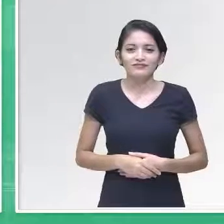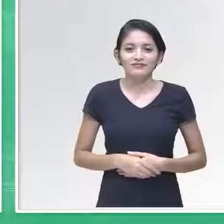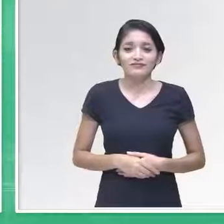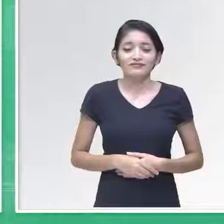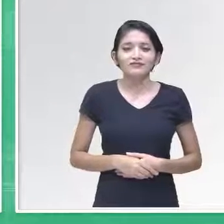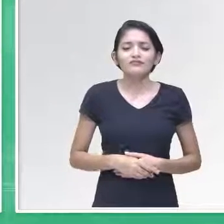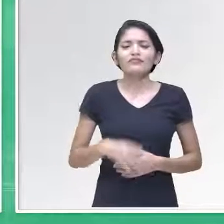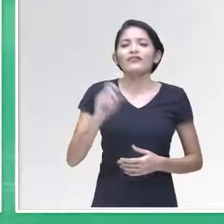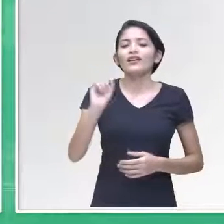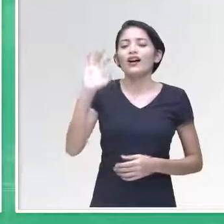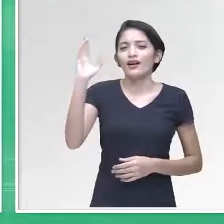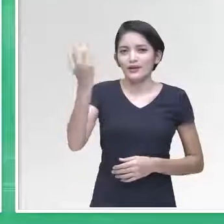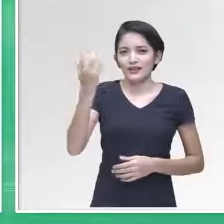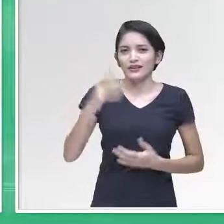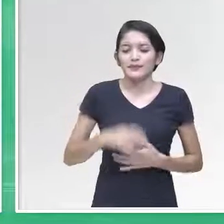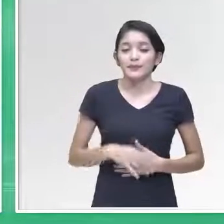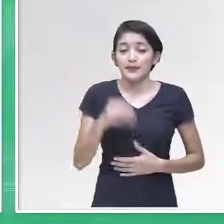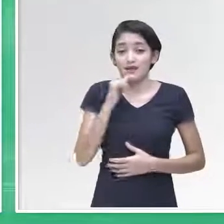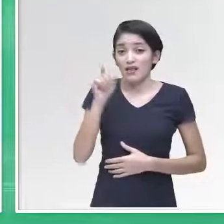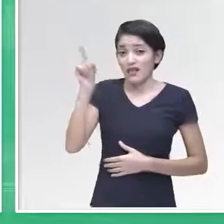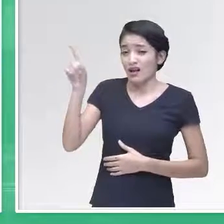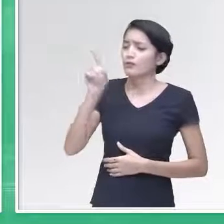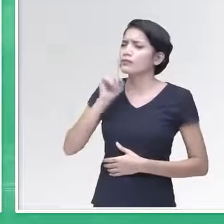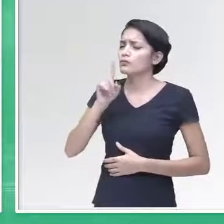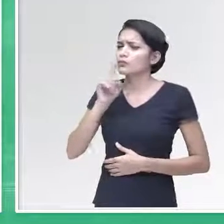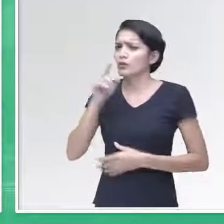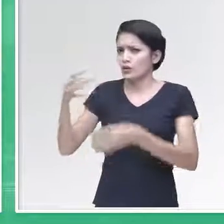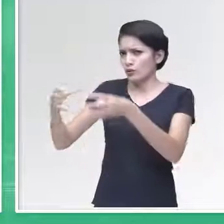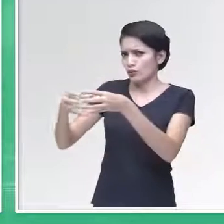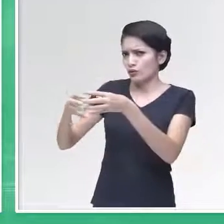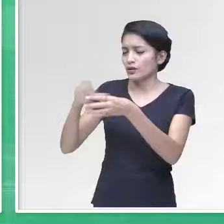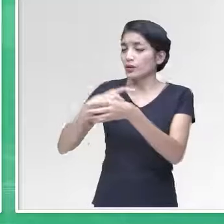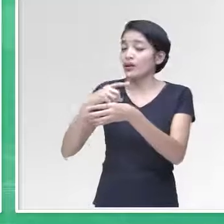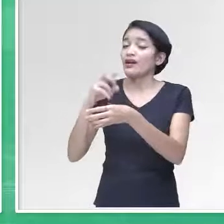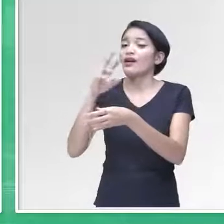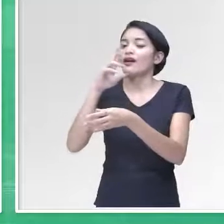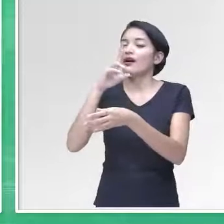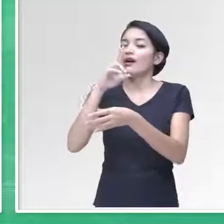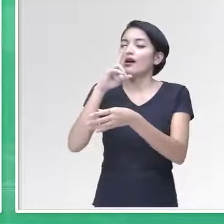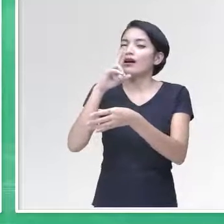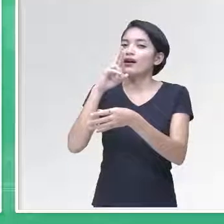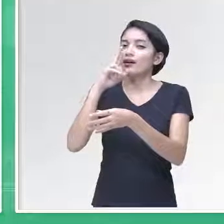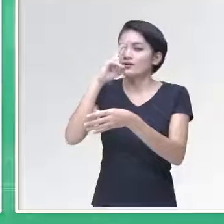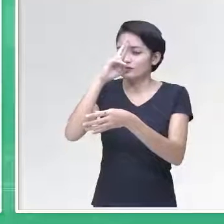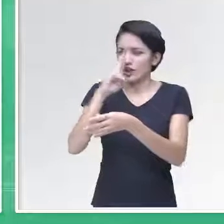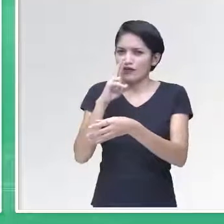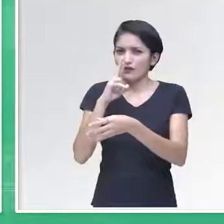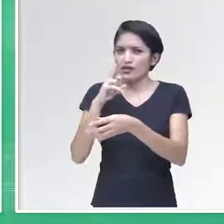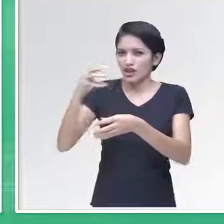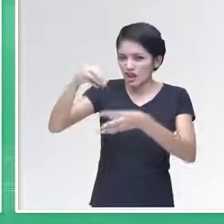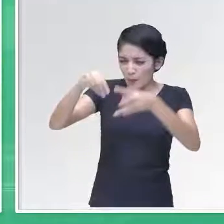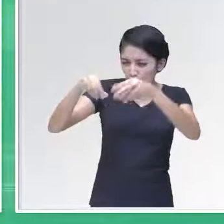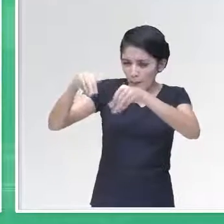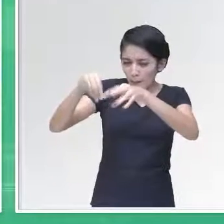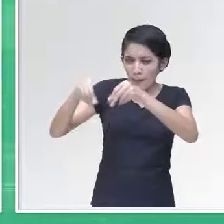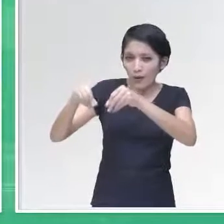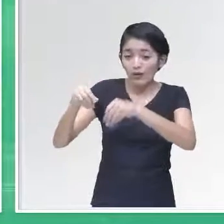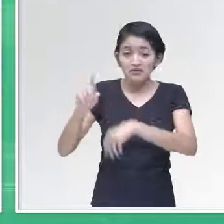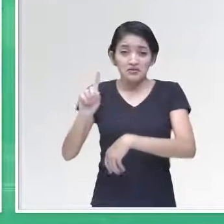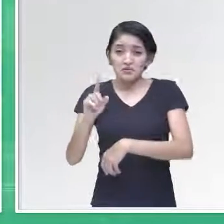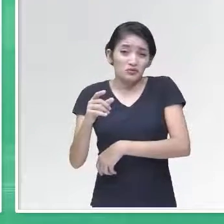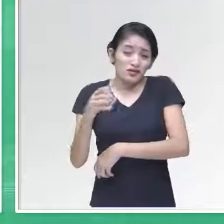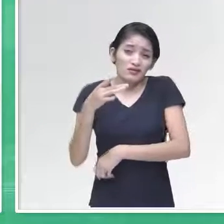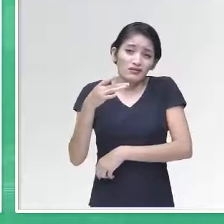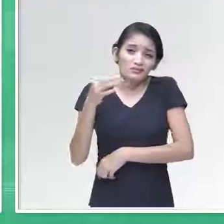que que acontece? Lá pelos Estados Unidos, pelaquela galera lá, eles têm refrigerante em pó. Né? Eu nunca provei, mas também não sei se é interessante não.